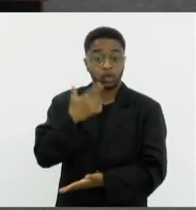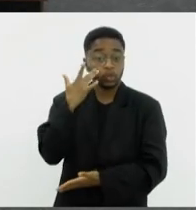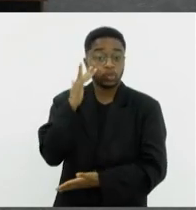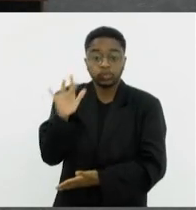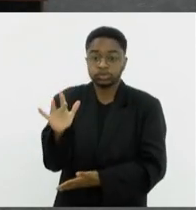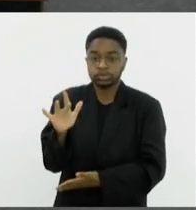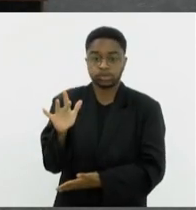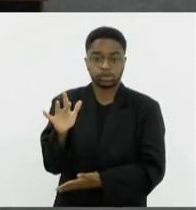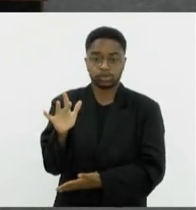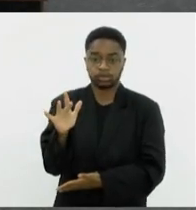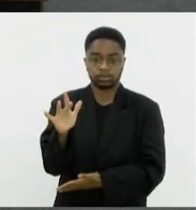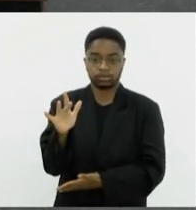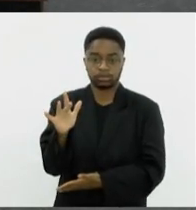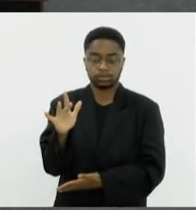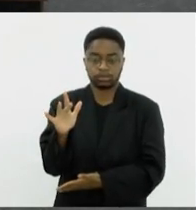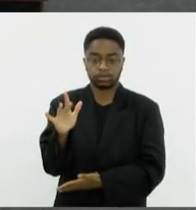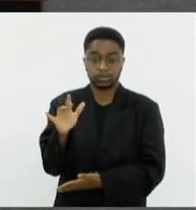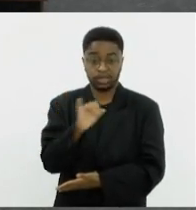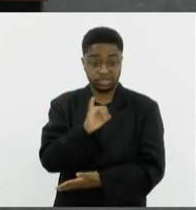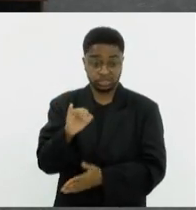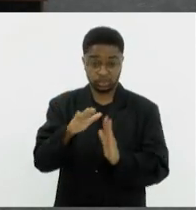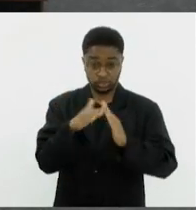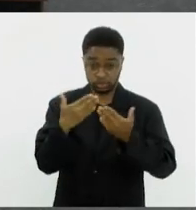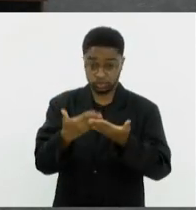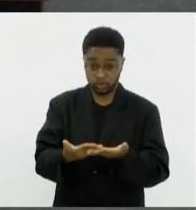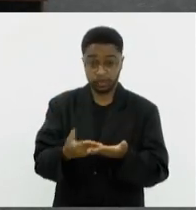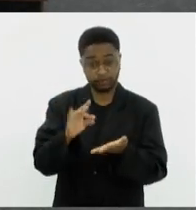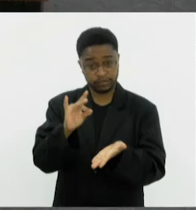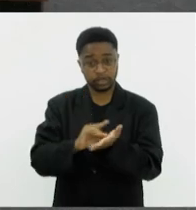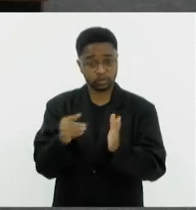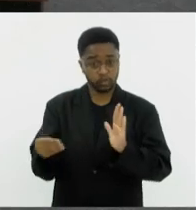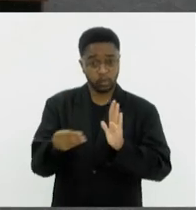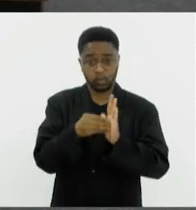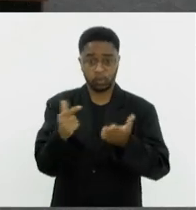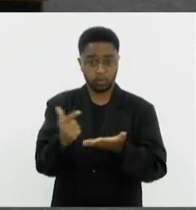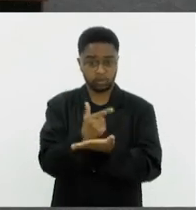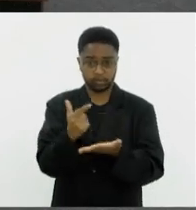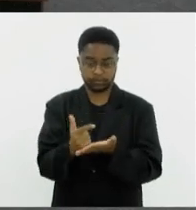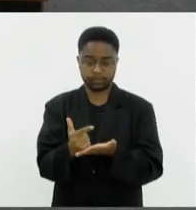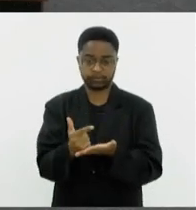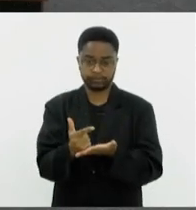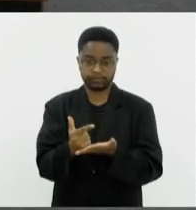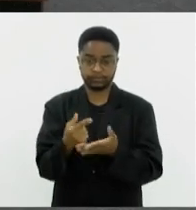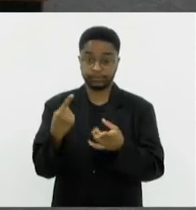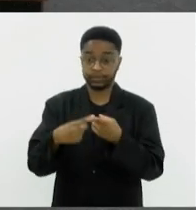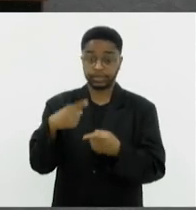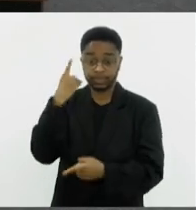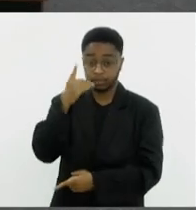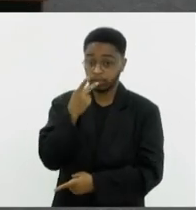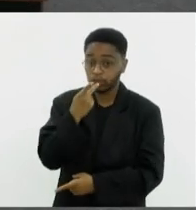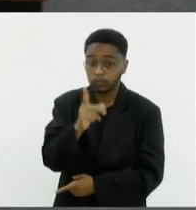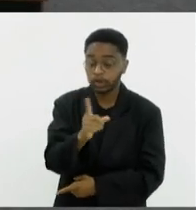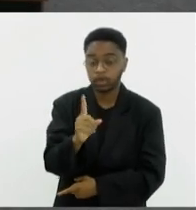sequer se alguma escola da rede está adotando aquele livro. O deputado não falou.